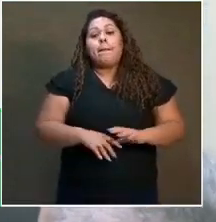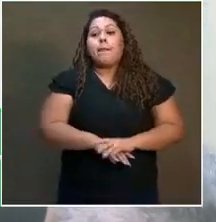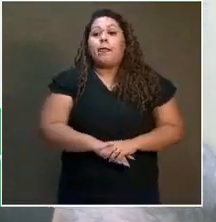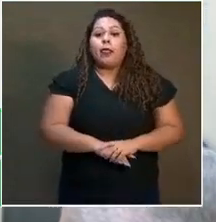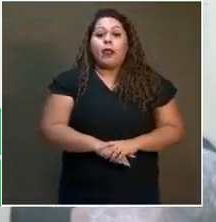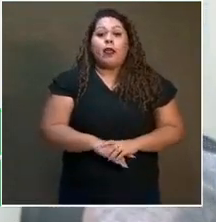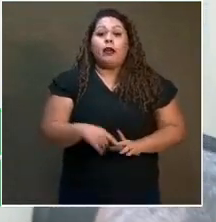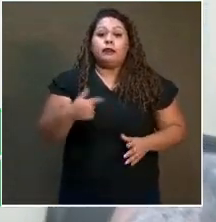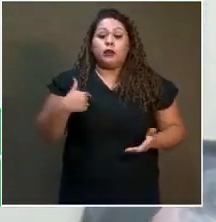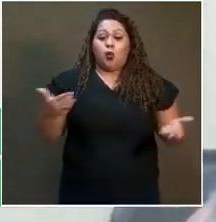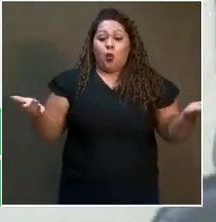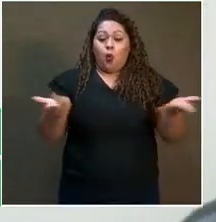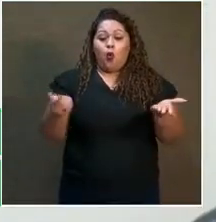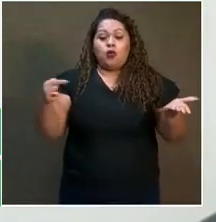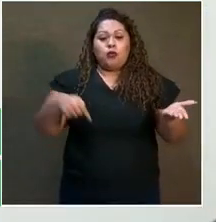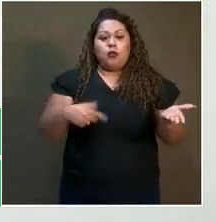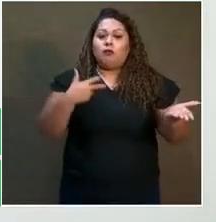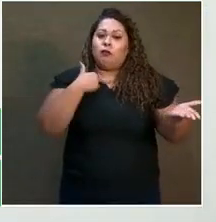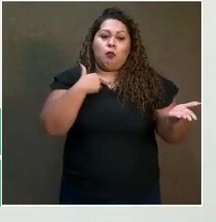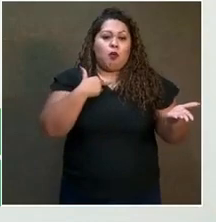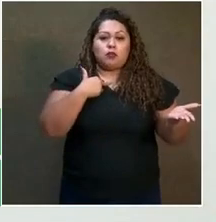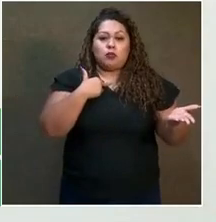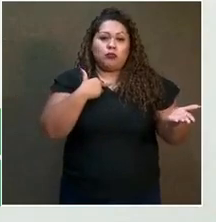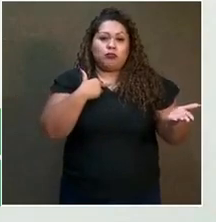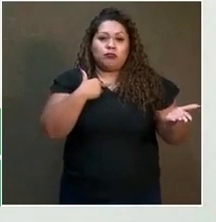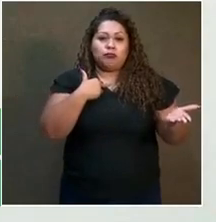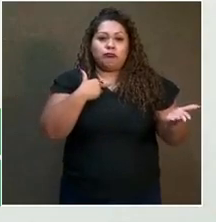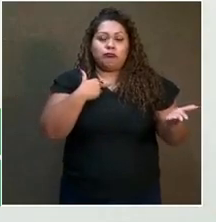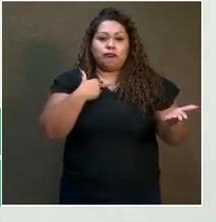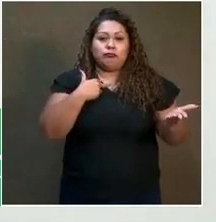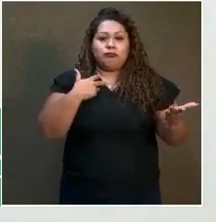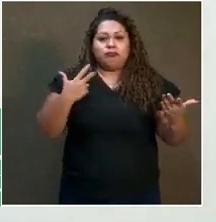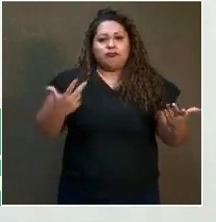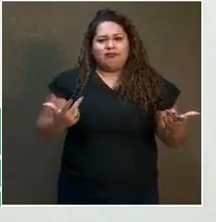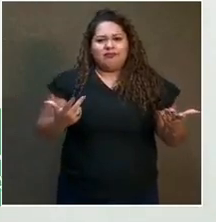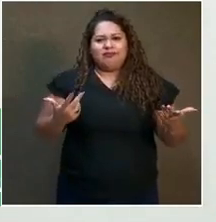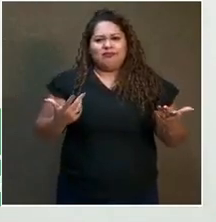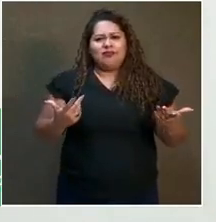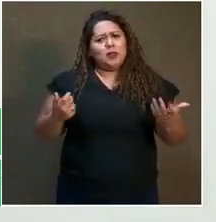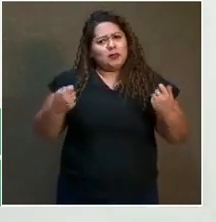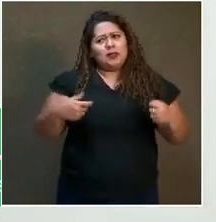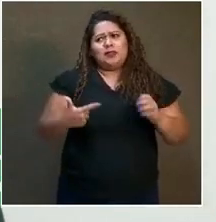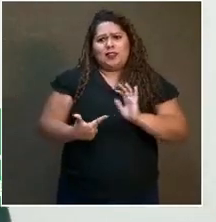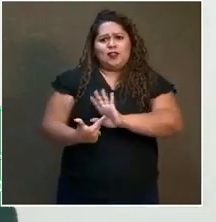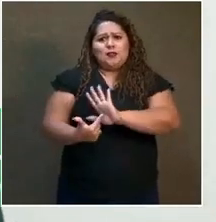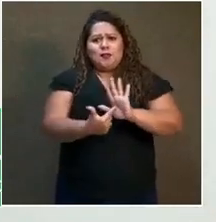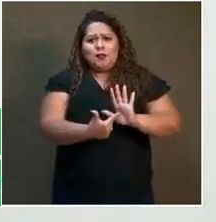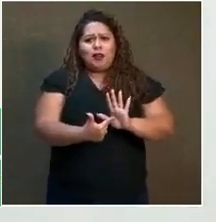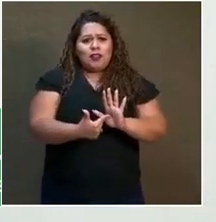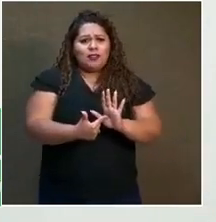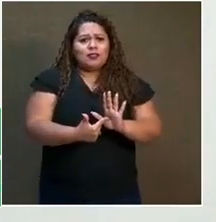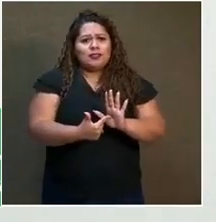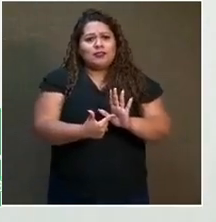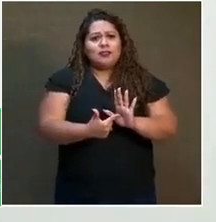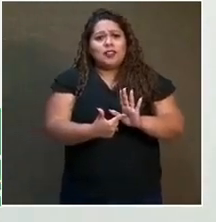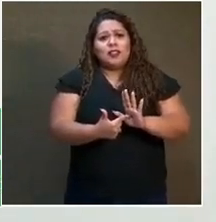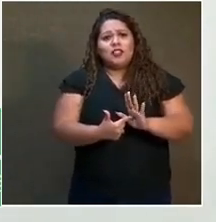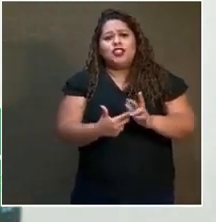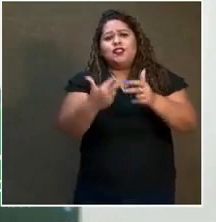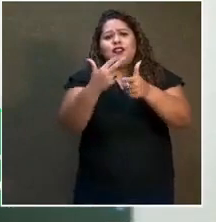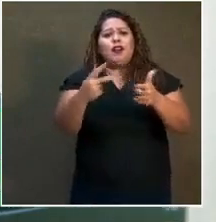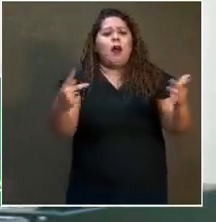eu aqui hoje... Não posso me furtar de apresentar a vossas excelências a somatória de situações que